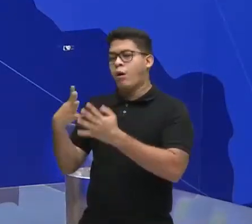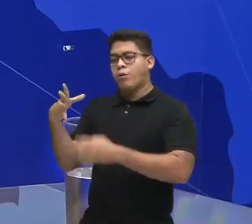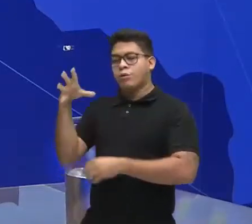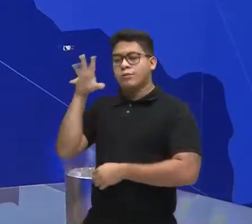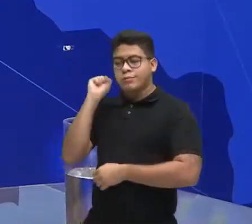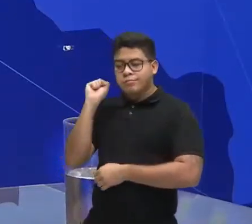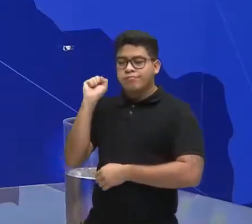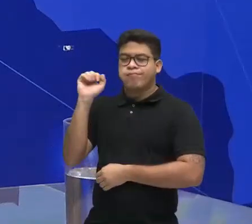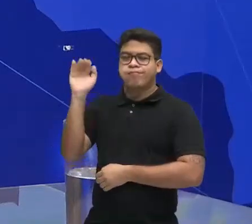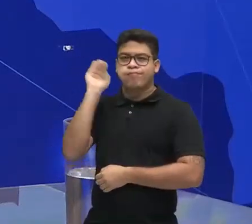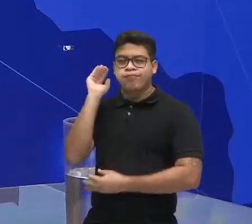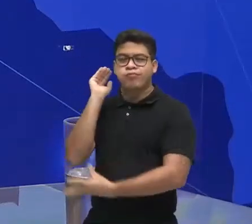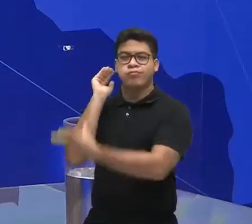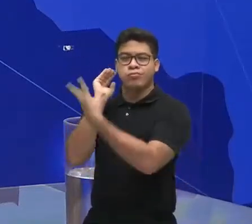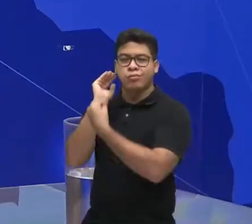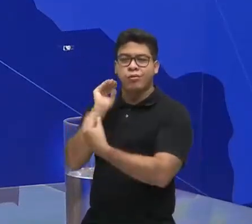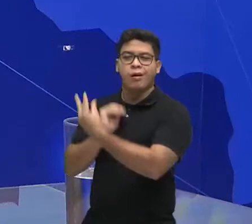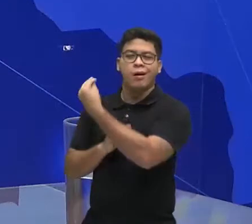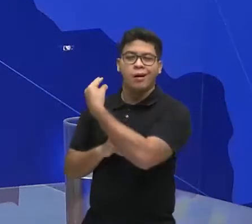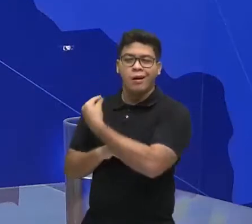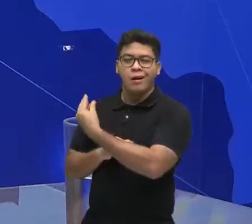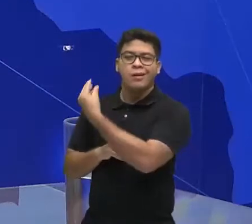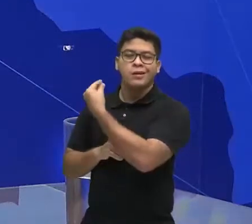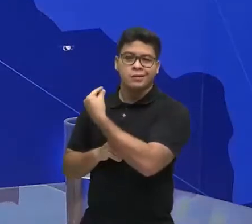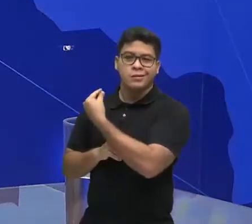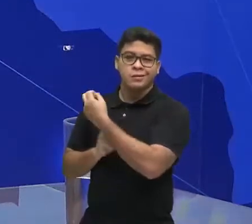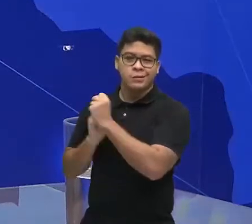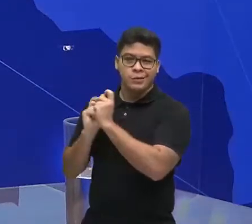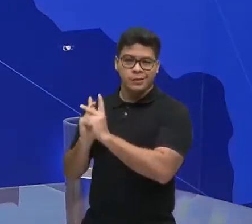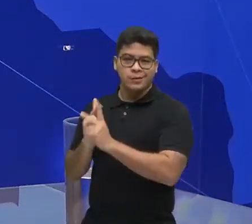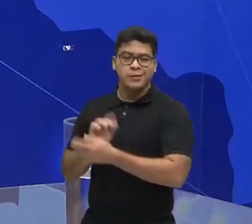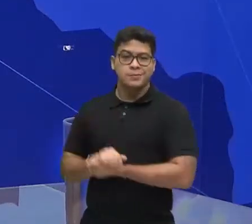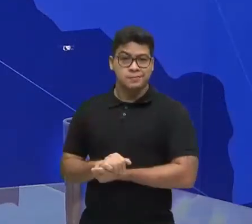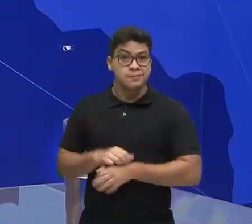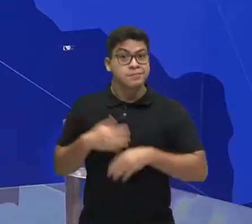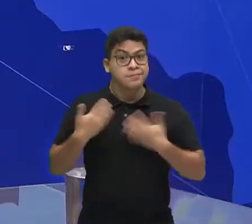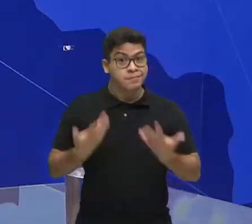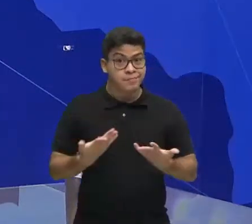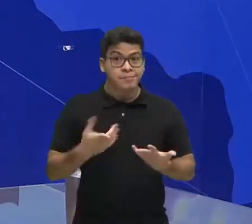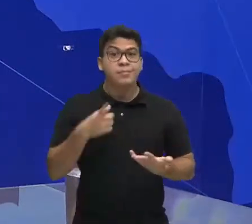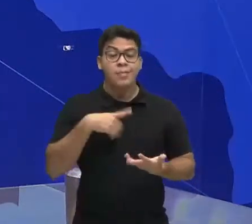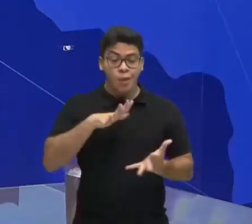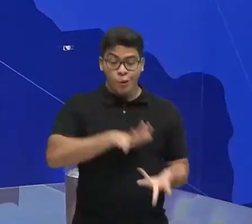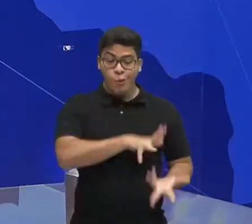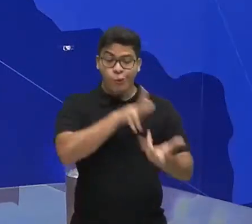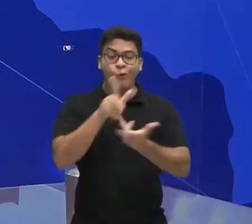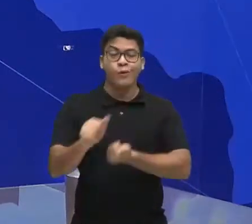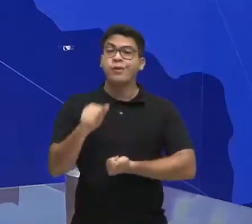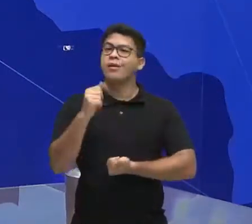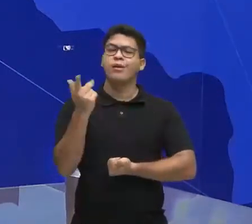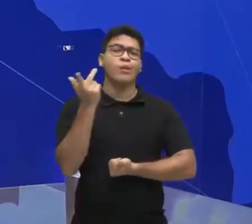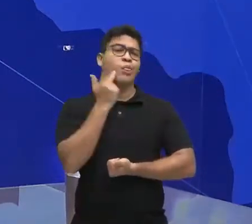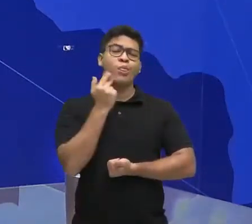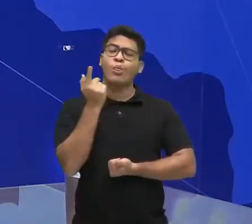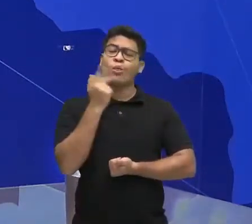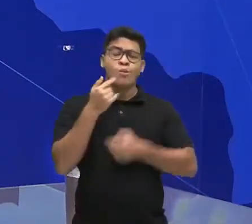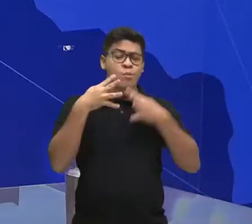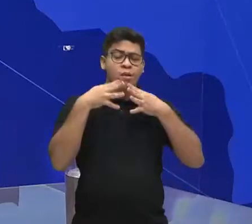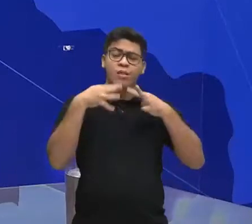escutar todas as vezes. Tá? Então, essa é a grande missão da humanidade, é algo que é natural para